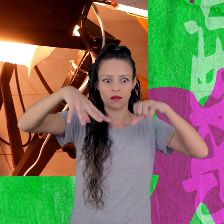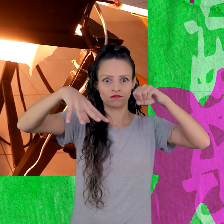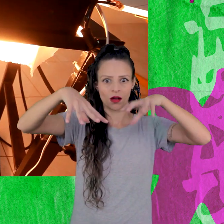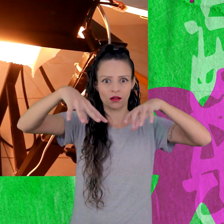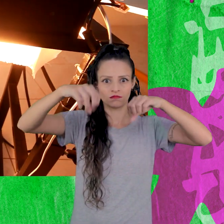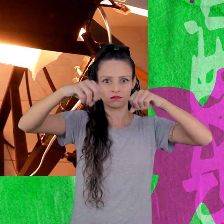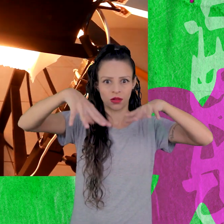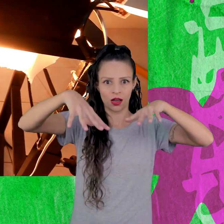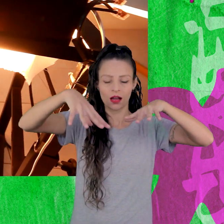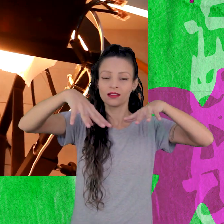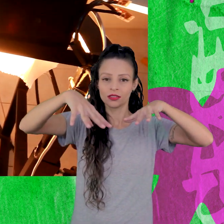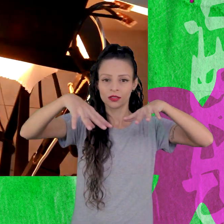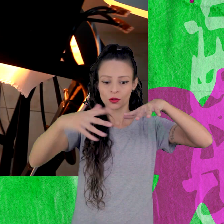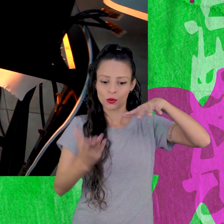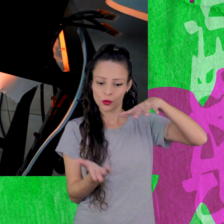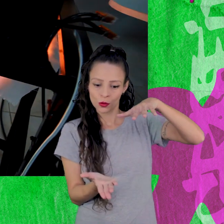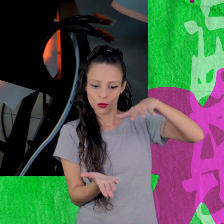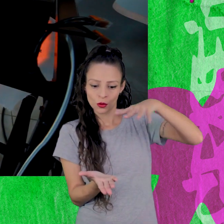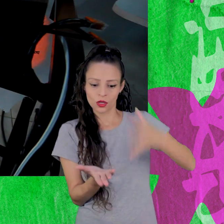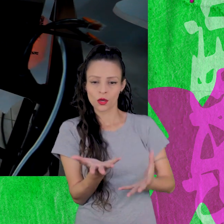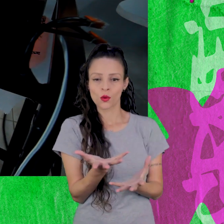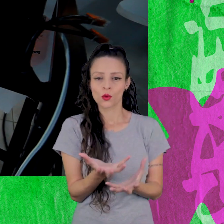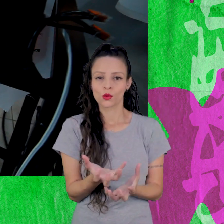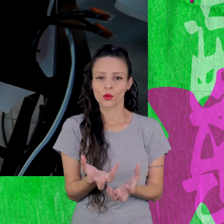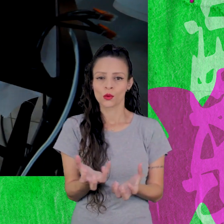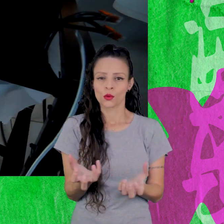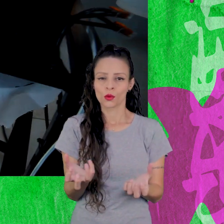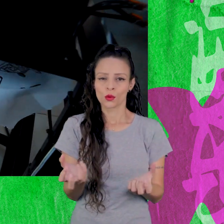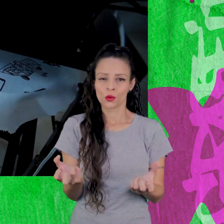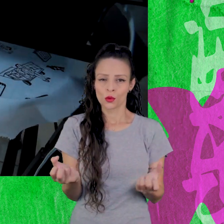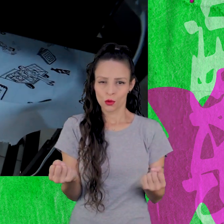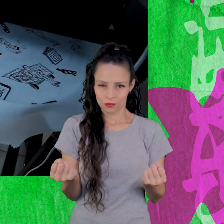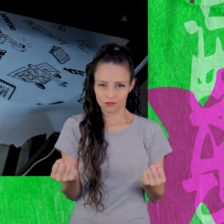lâmpadas. E a temperatura dessas lâmpadas